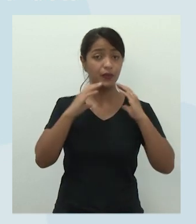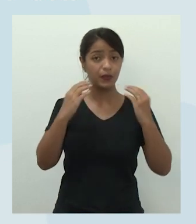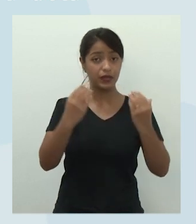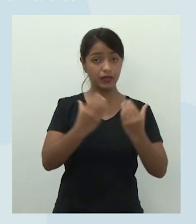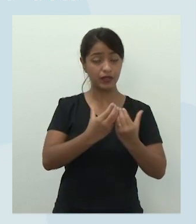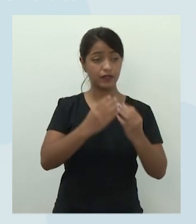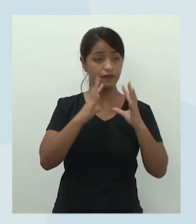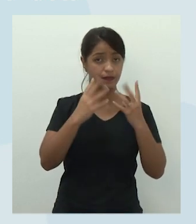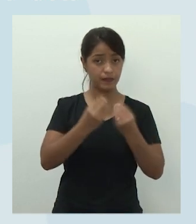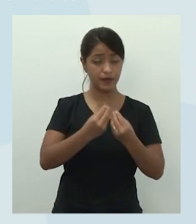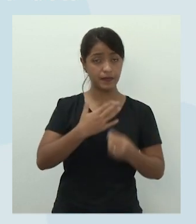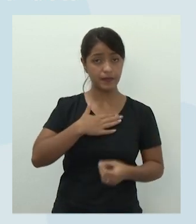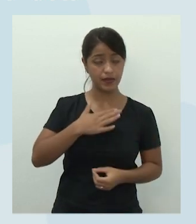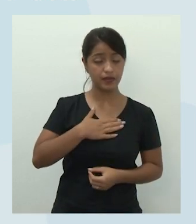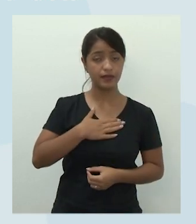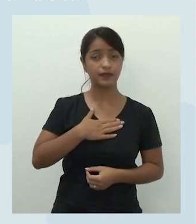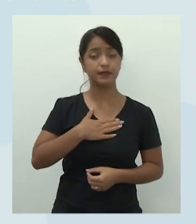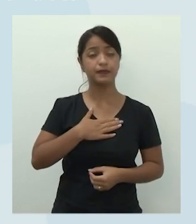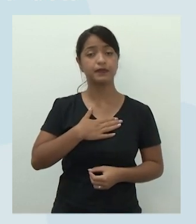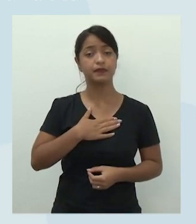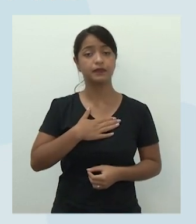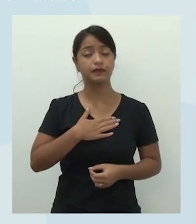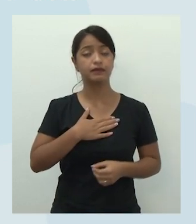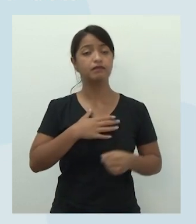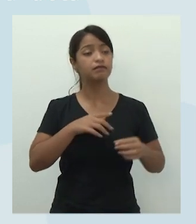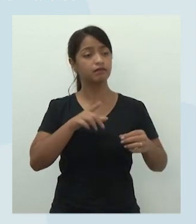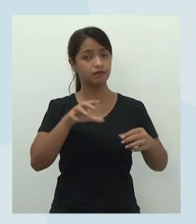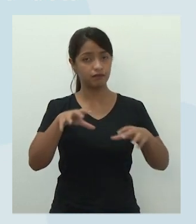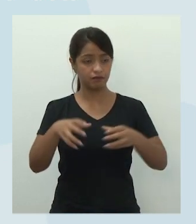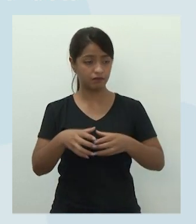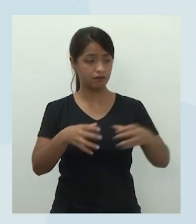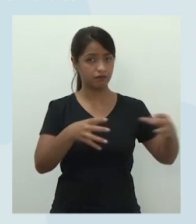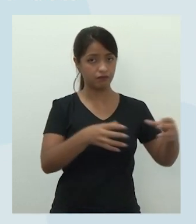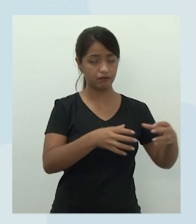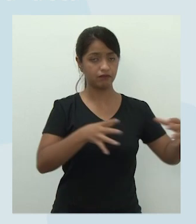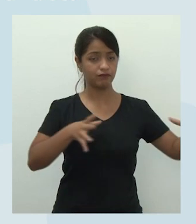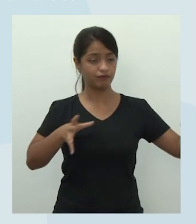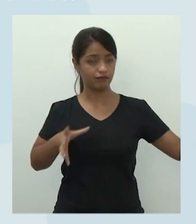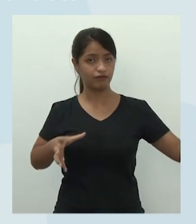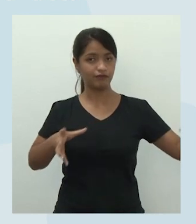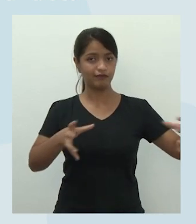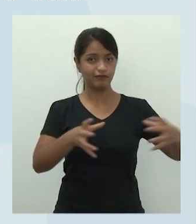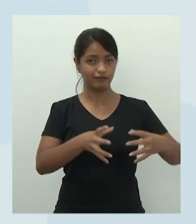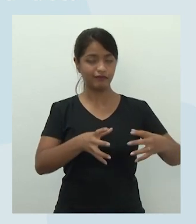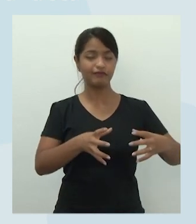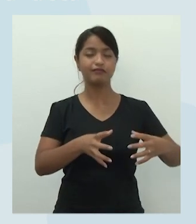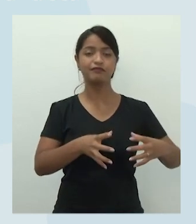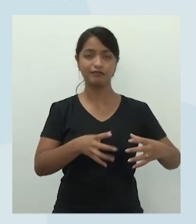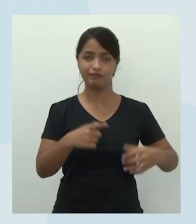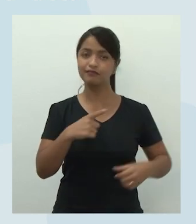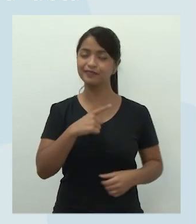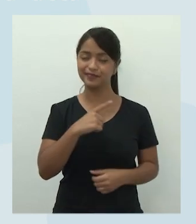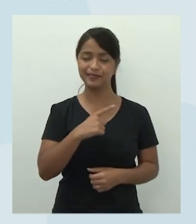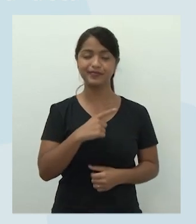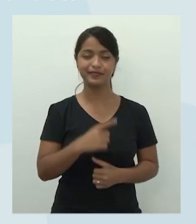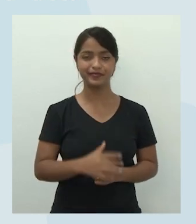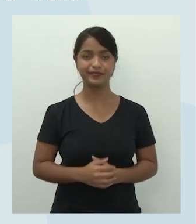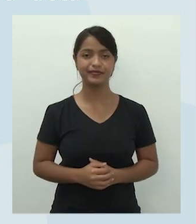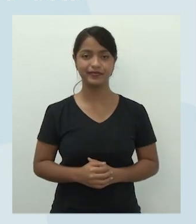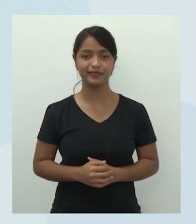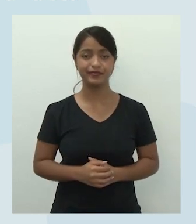de parentesco. Havia a fusão das aldeias, como eu coloquei para vocês, essas fusões poderiam ser